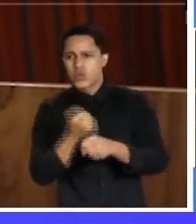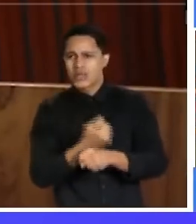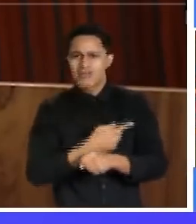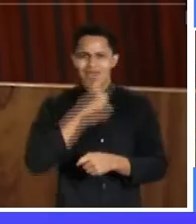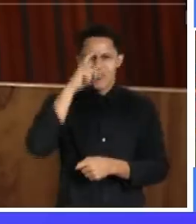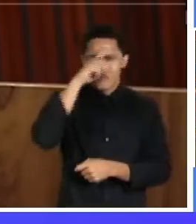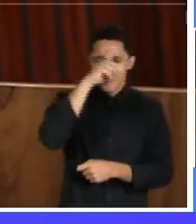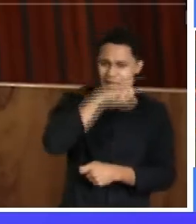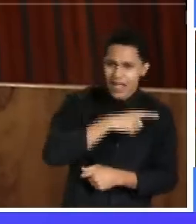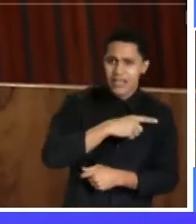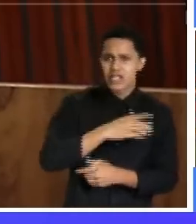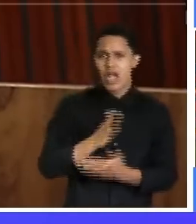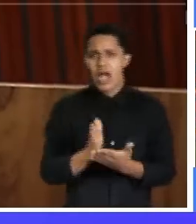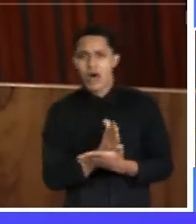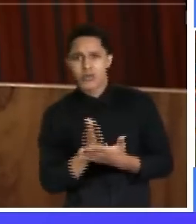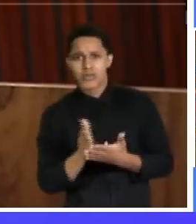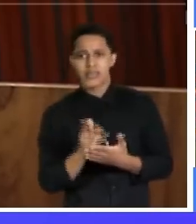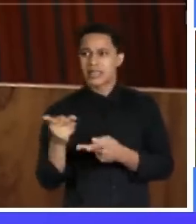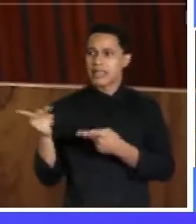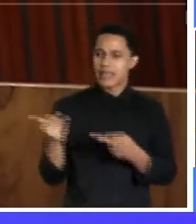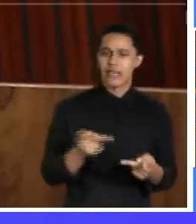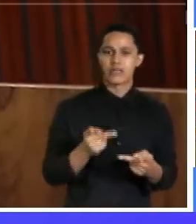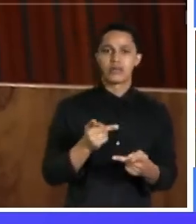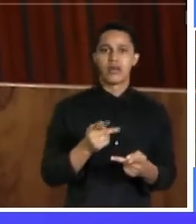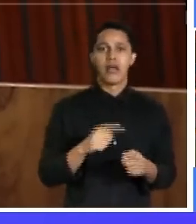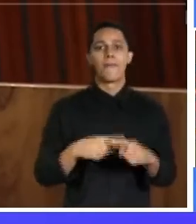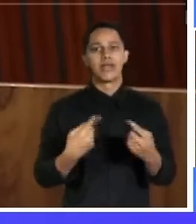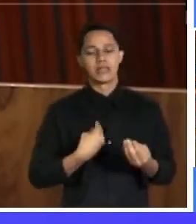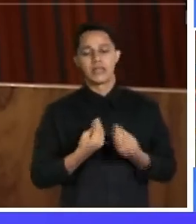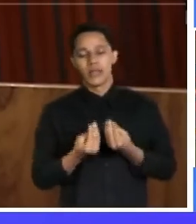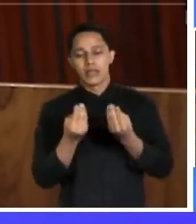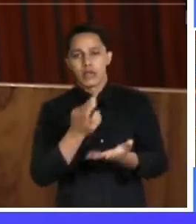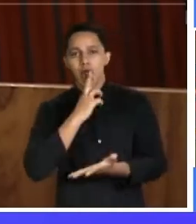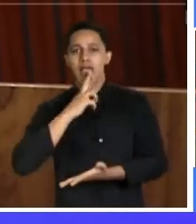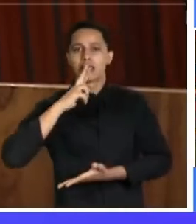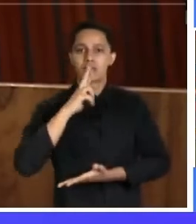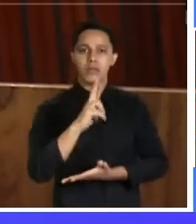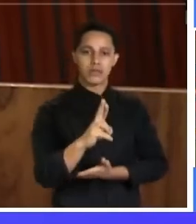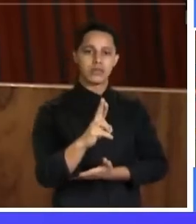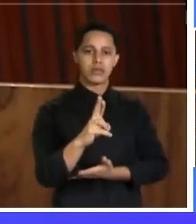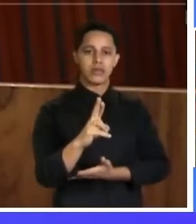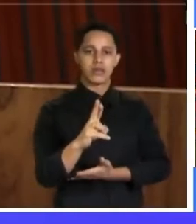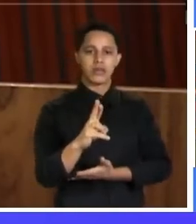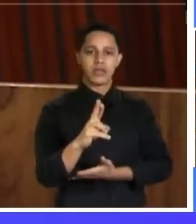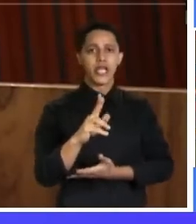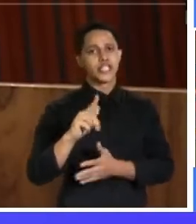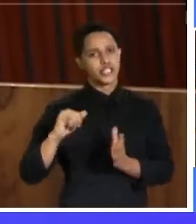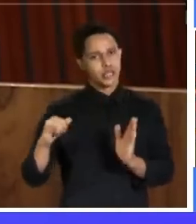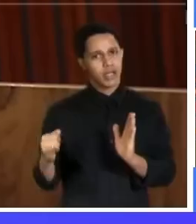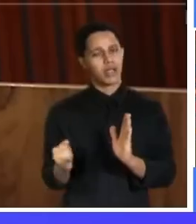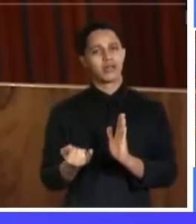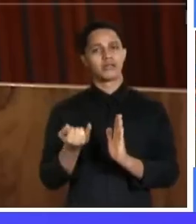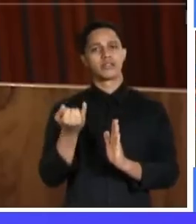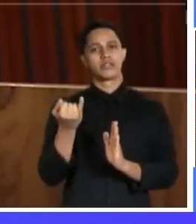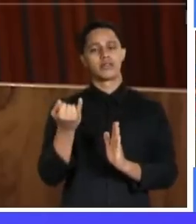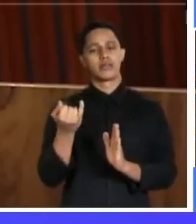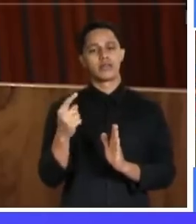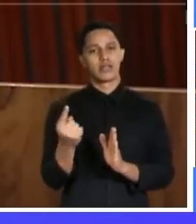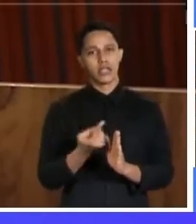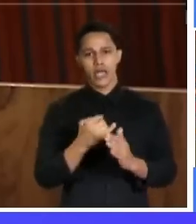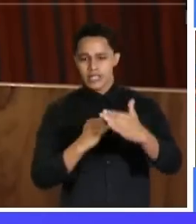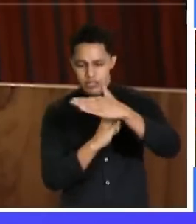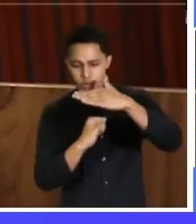como ele repetiu hoje já sabemos como são os mecanismos sabemos como funcionam as milícias digitais